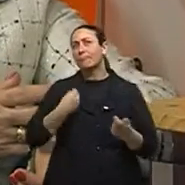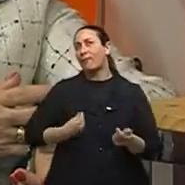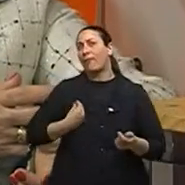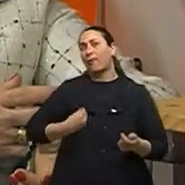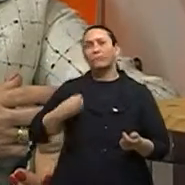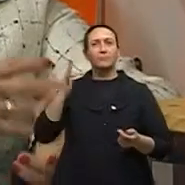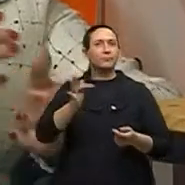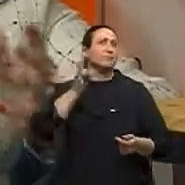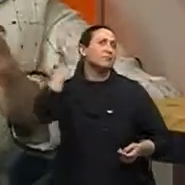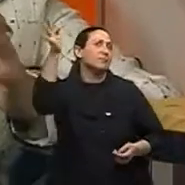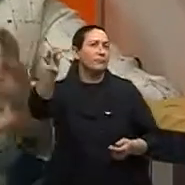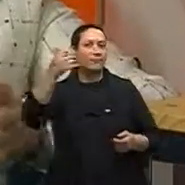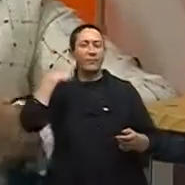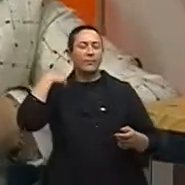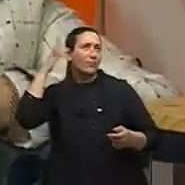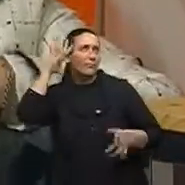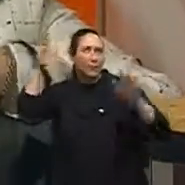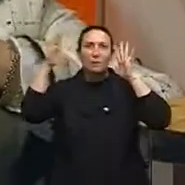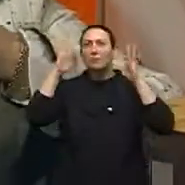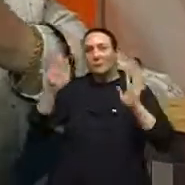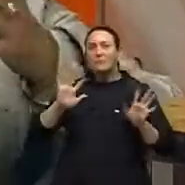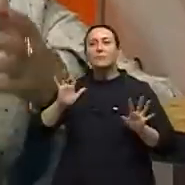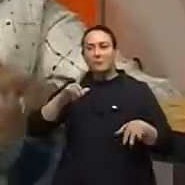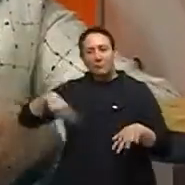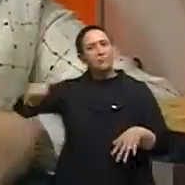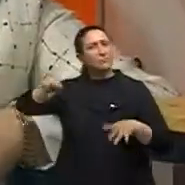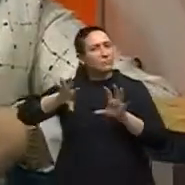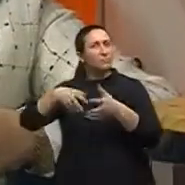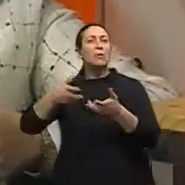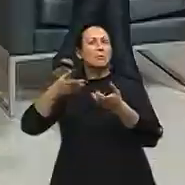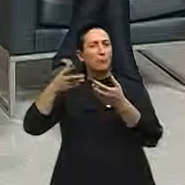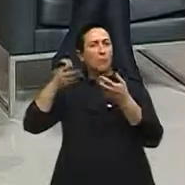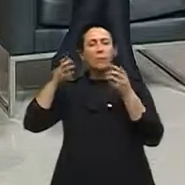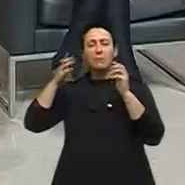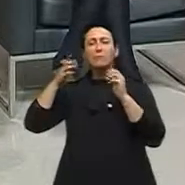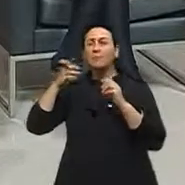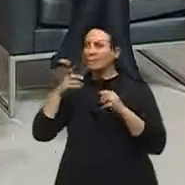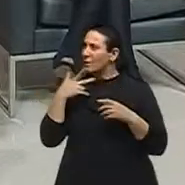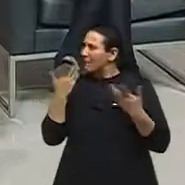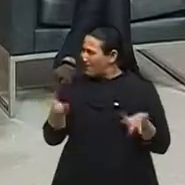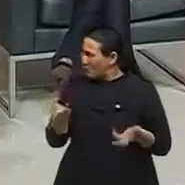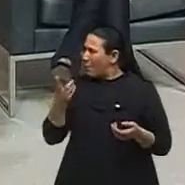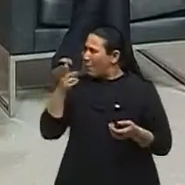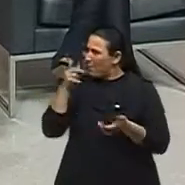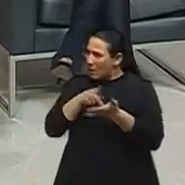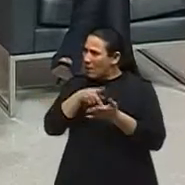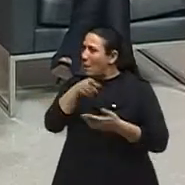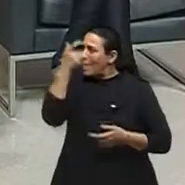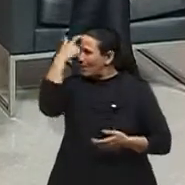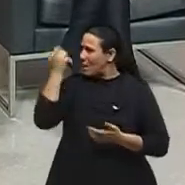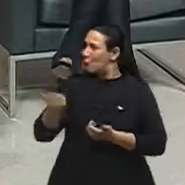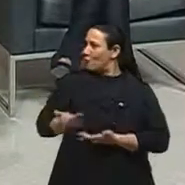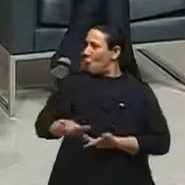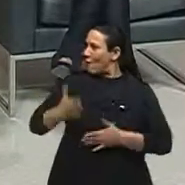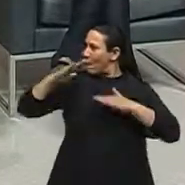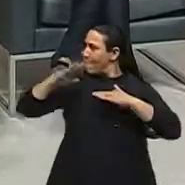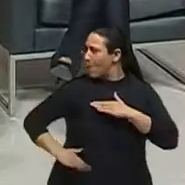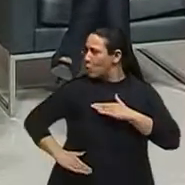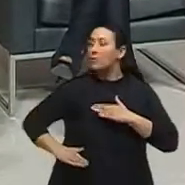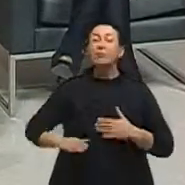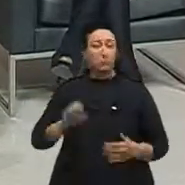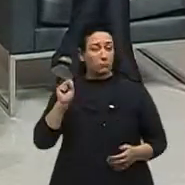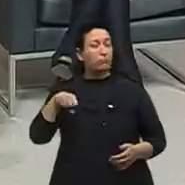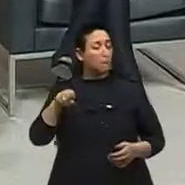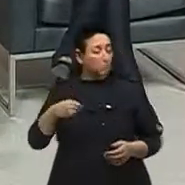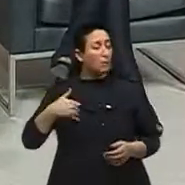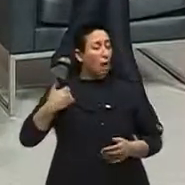da adultez jovem então ele tá ainda voltado paraa família para fil ele se dá 14 anos menos média 14 anos menos do que idade